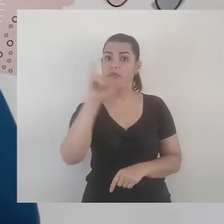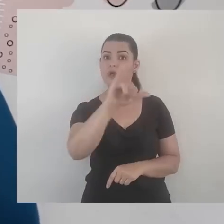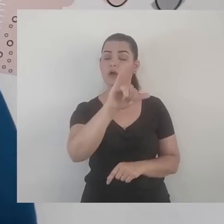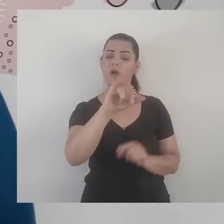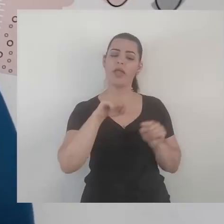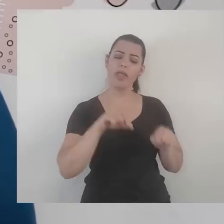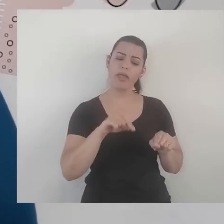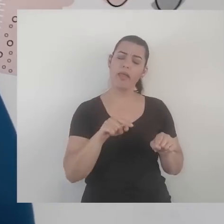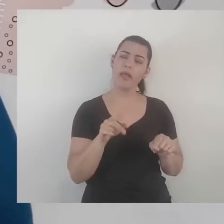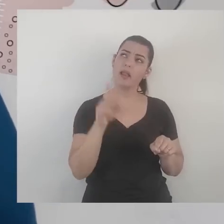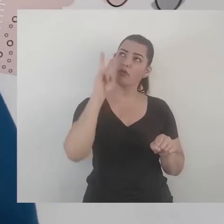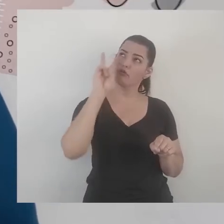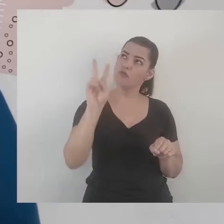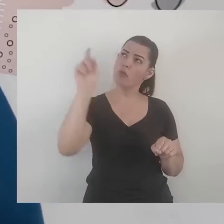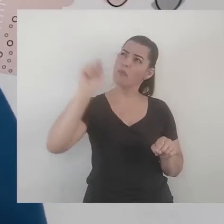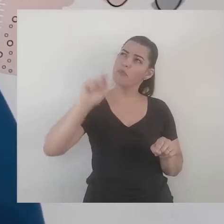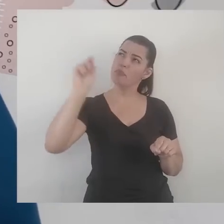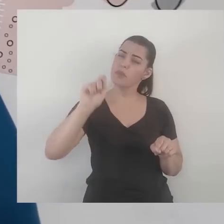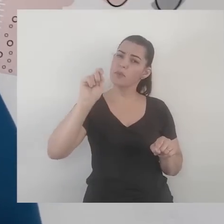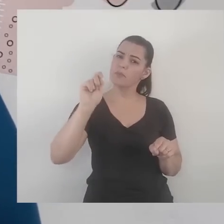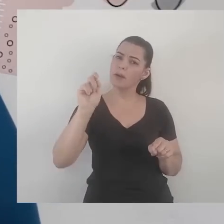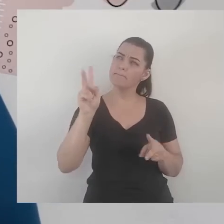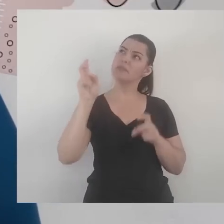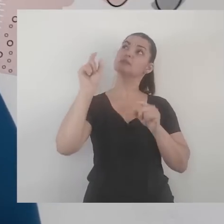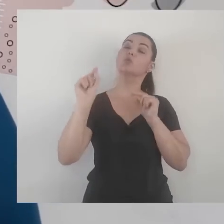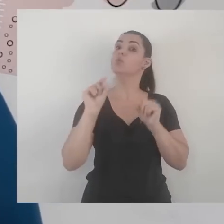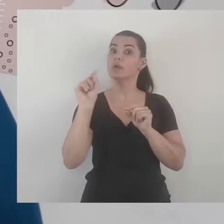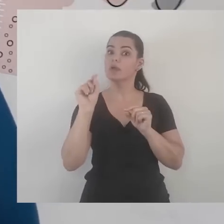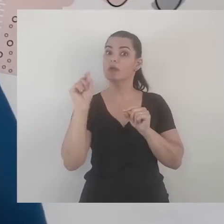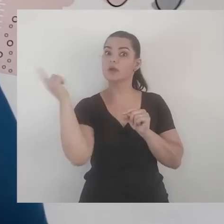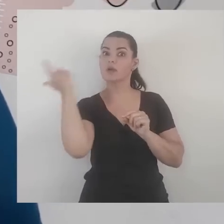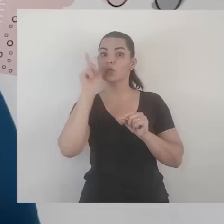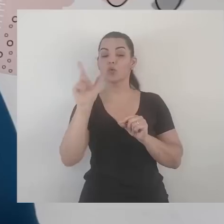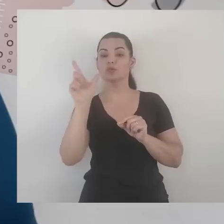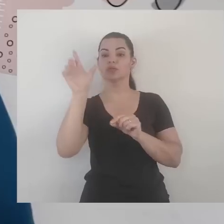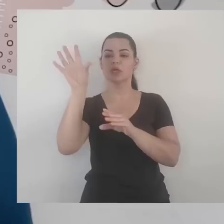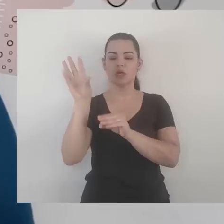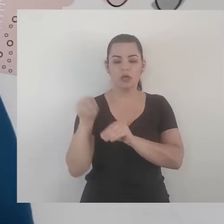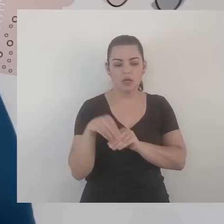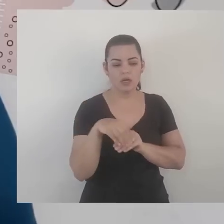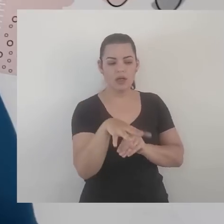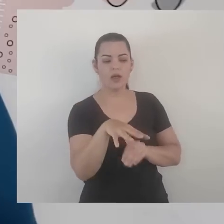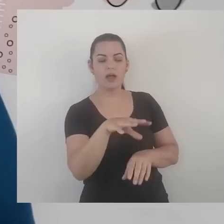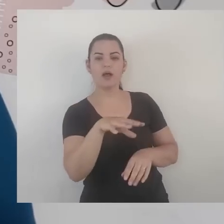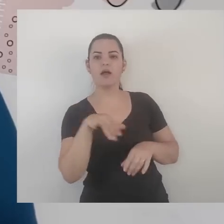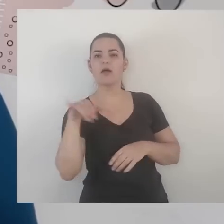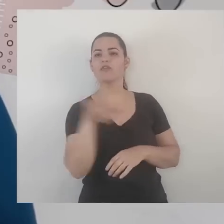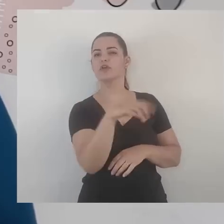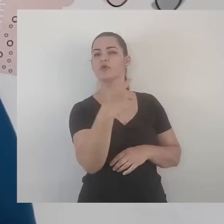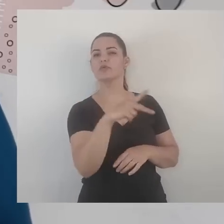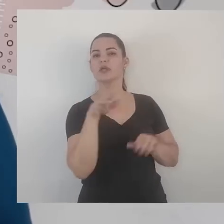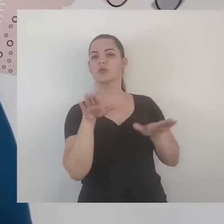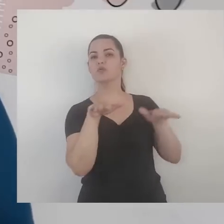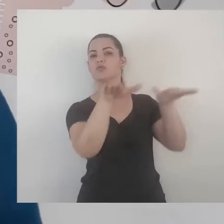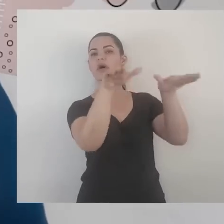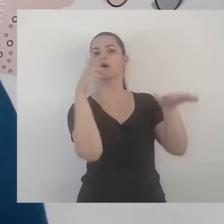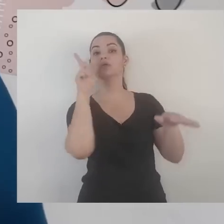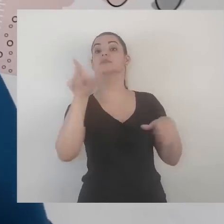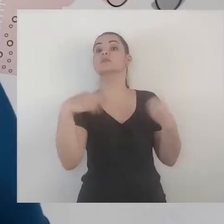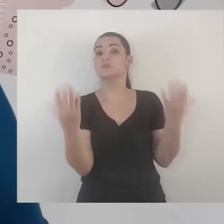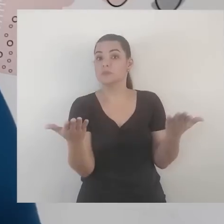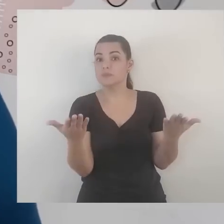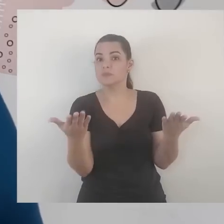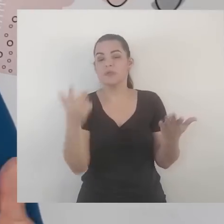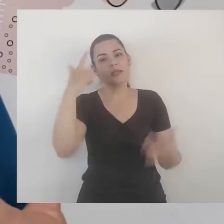que esse avião conseguisse de fato voar? Então vocês vão pensar, vão registrar aí no seu caderno,